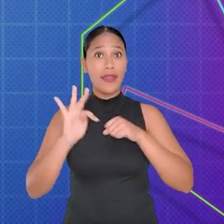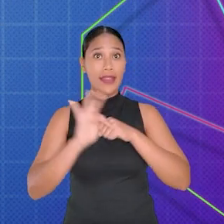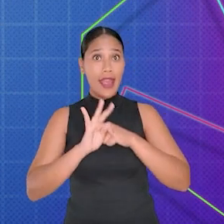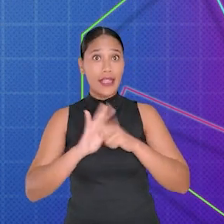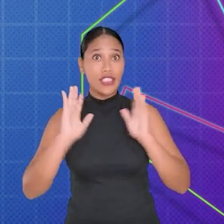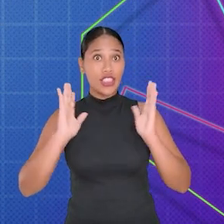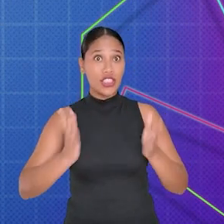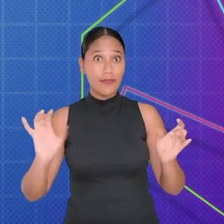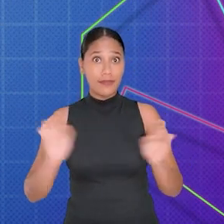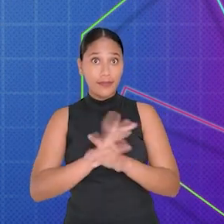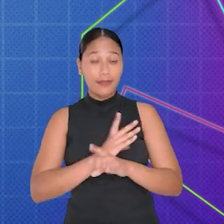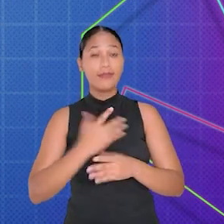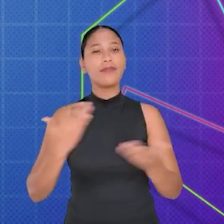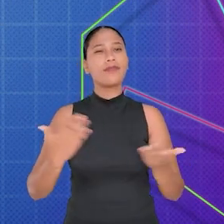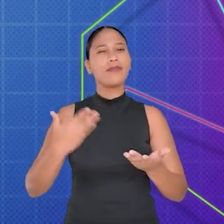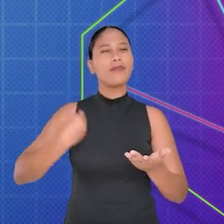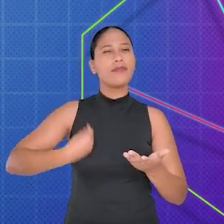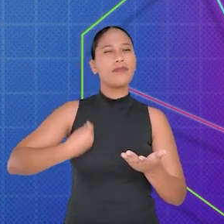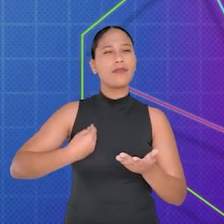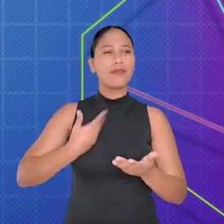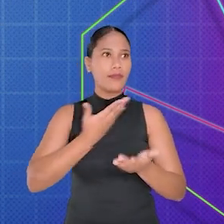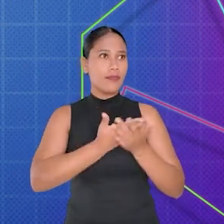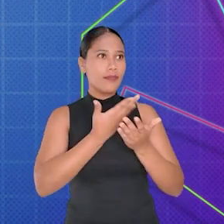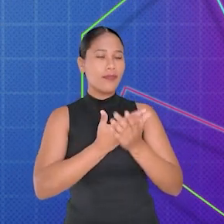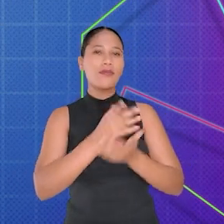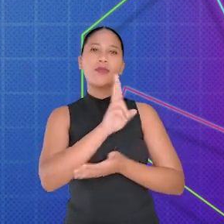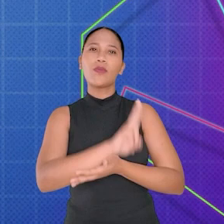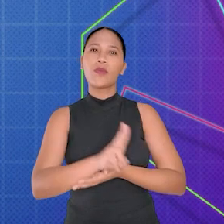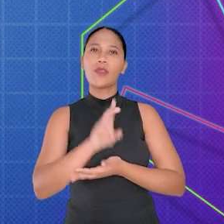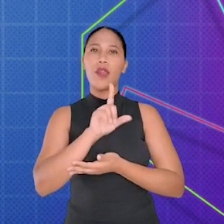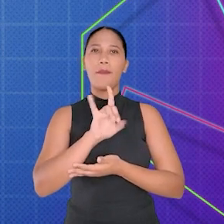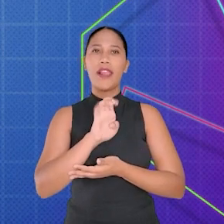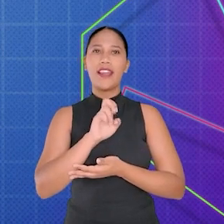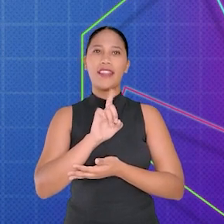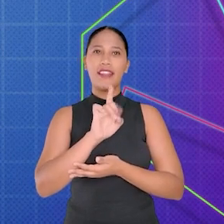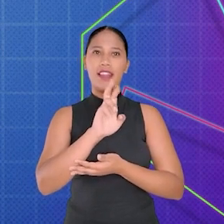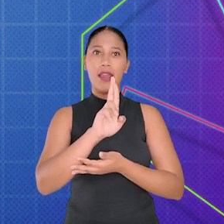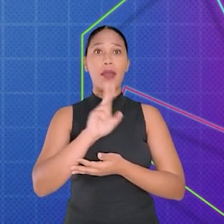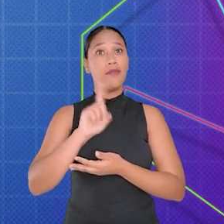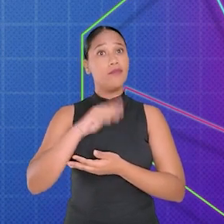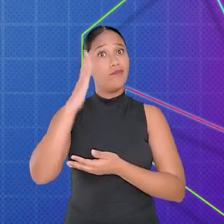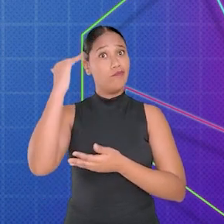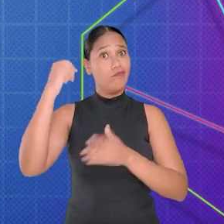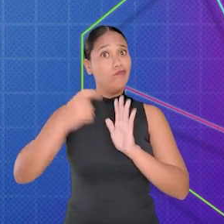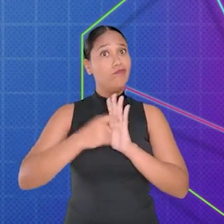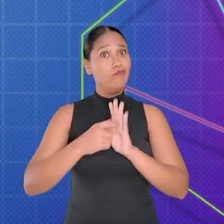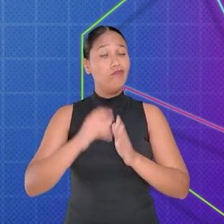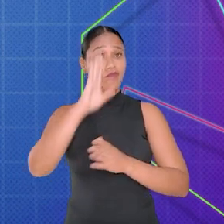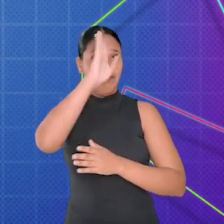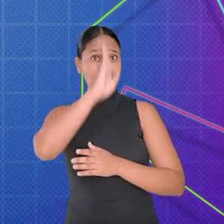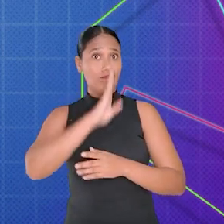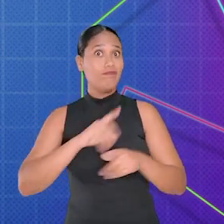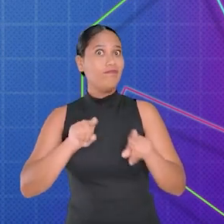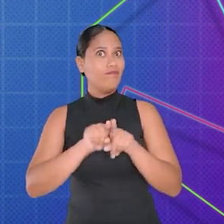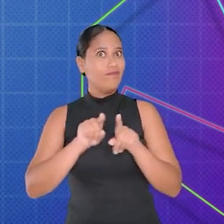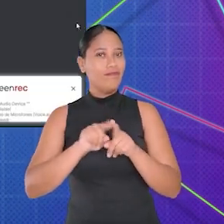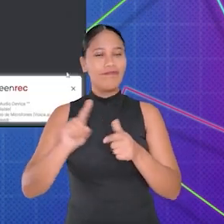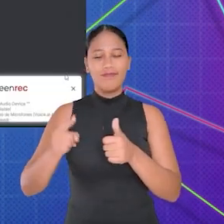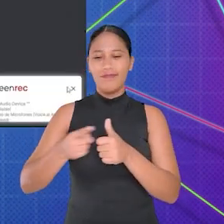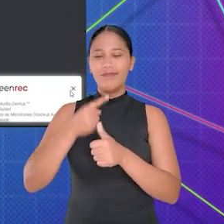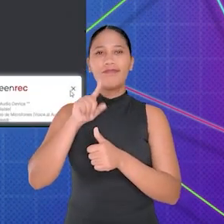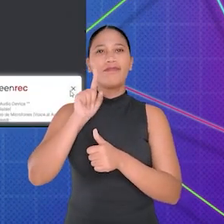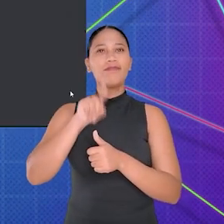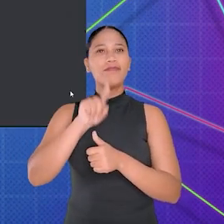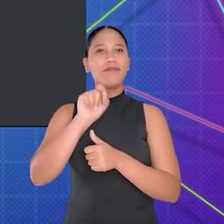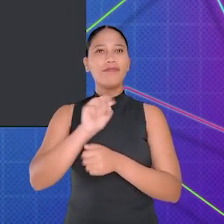e o mercado de modelador 3D, iremos em aula usar o Blender por ser um dos softwares mais populares do mercado e gratuito. O